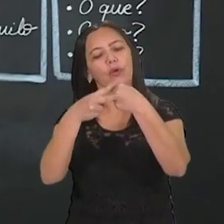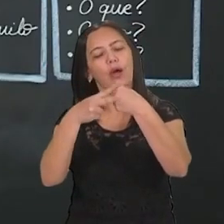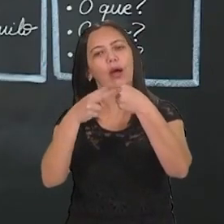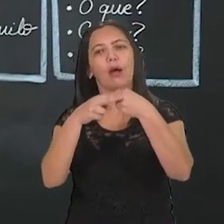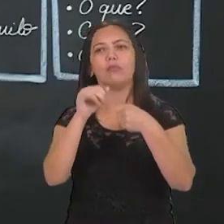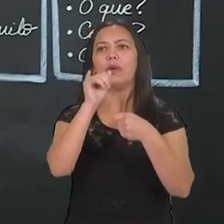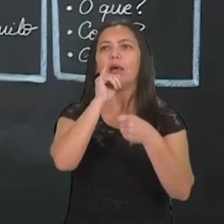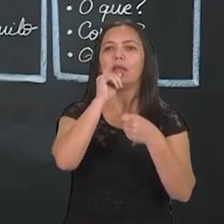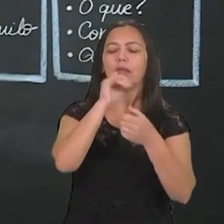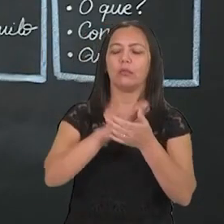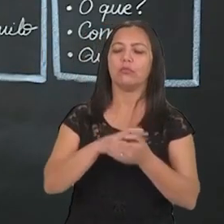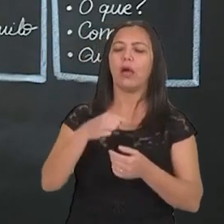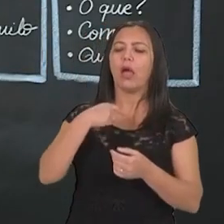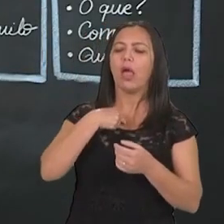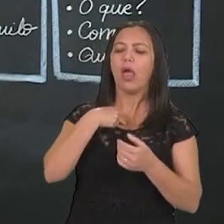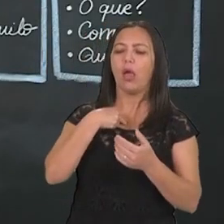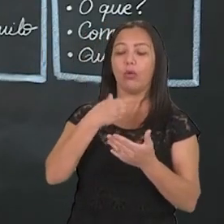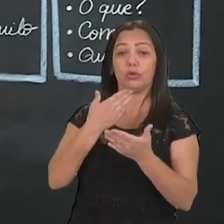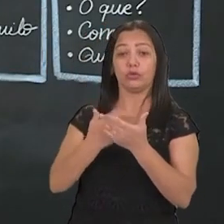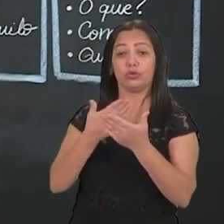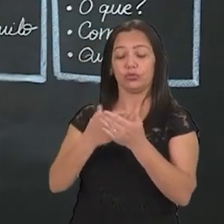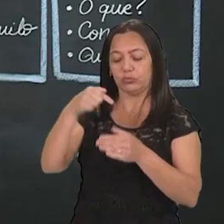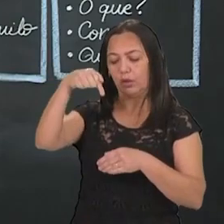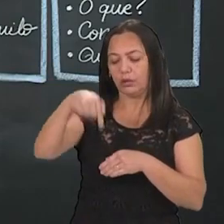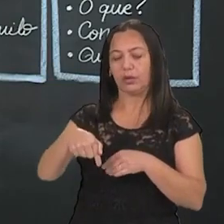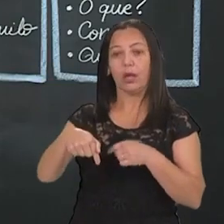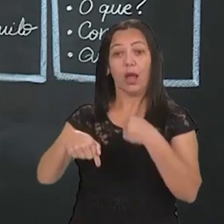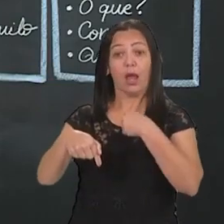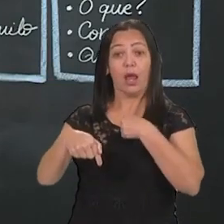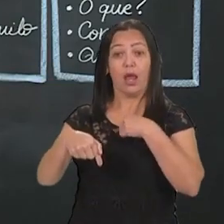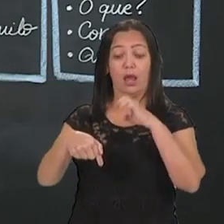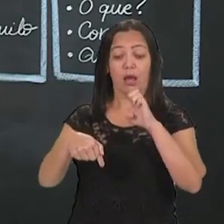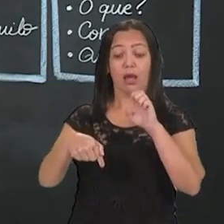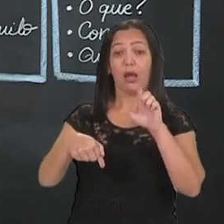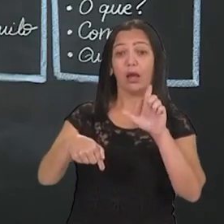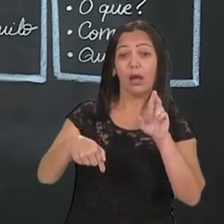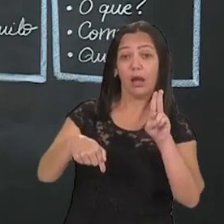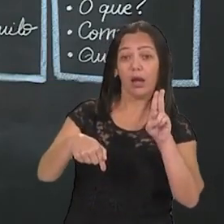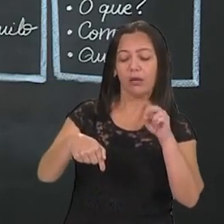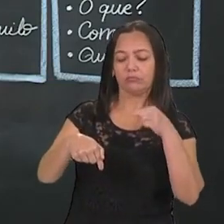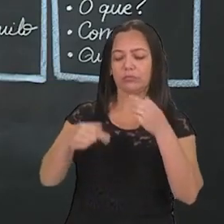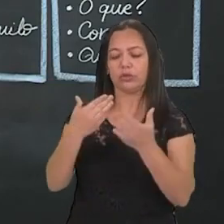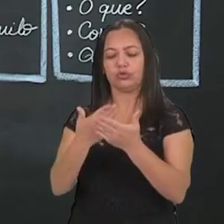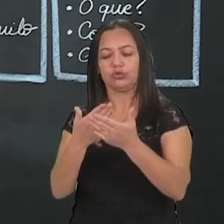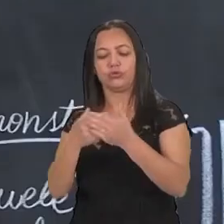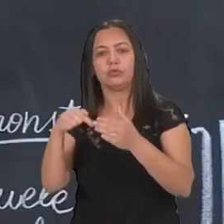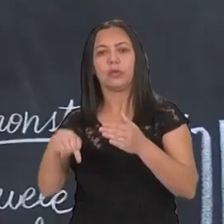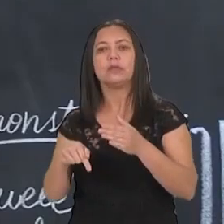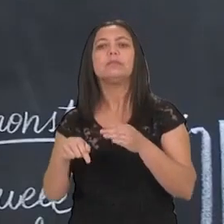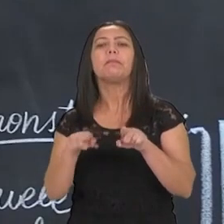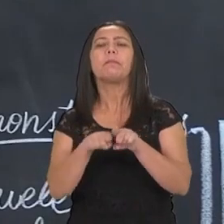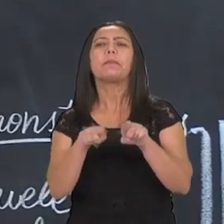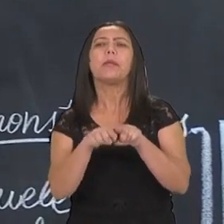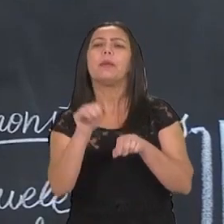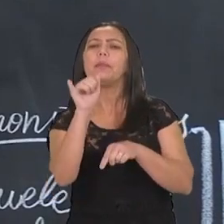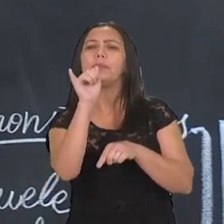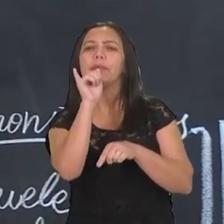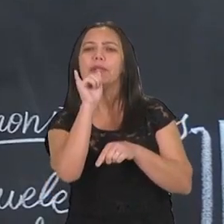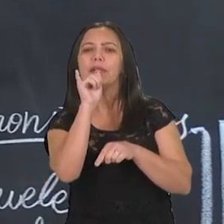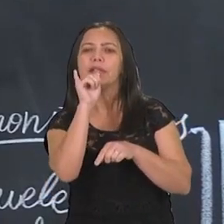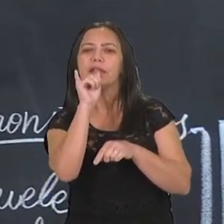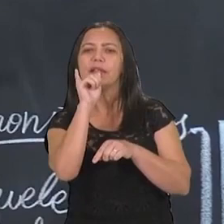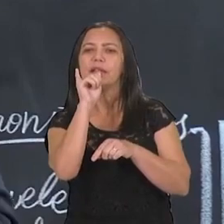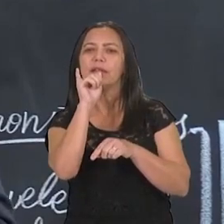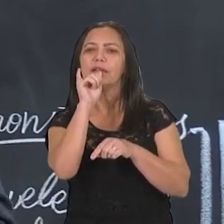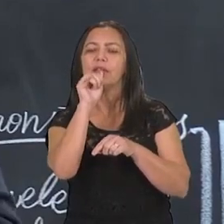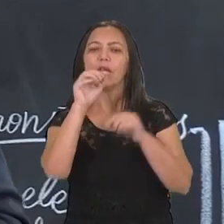algo como eu estudo aqui. O eu é o pronome pessoal do caso reto, vem antes do verbo, eu estudo aqui. Outro exemplo que a gente pode utilizar o